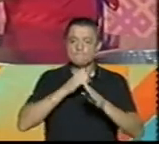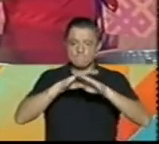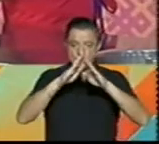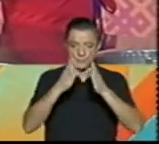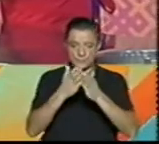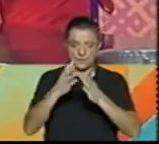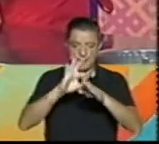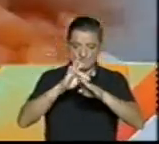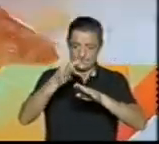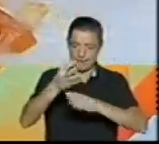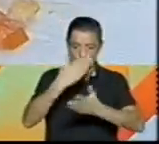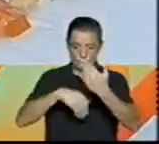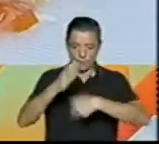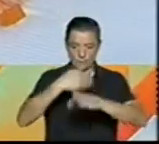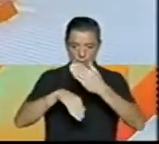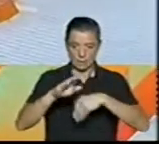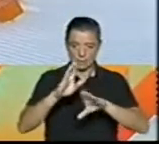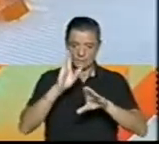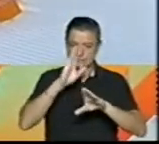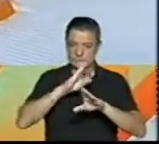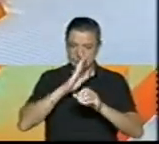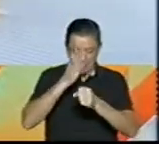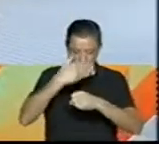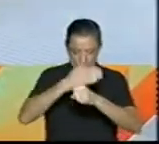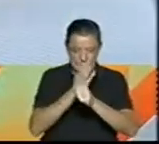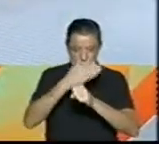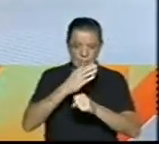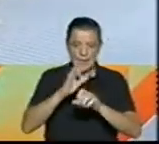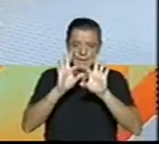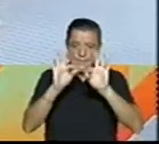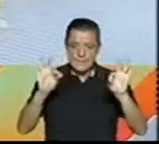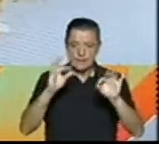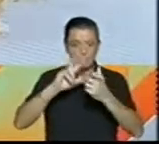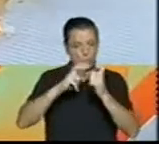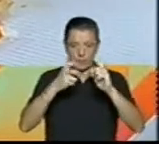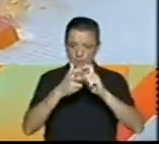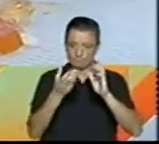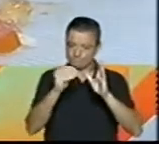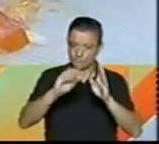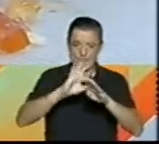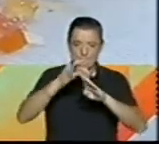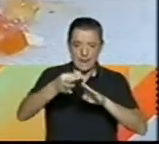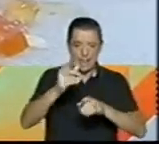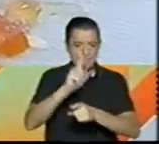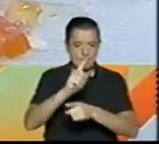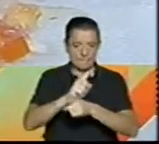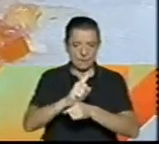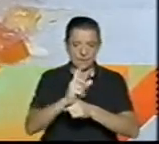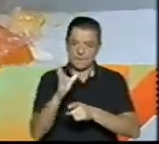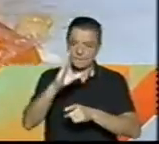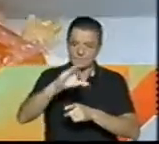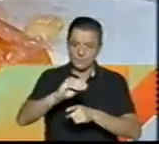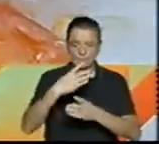tomate descascado, mas se ele for finamente picado, não tem problema nenhum de ser com a casca. E fica muito